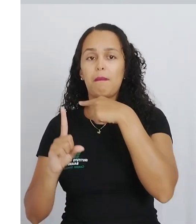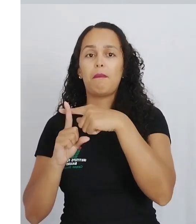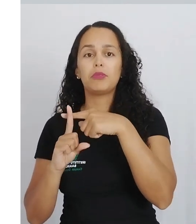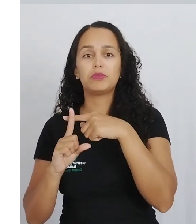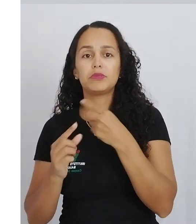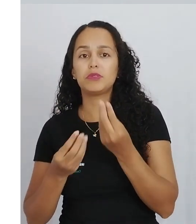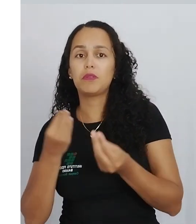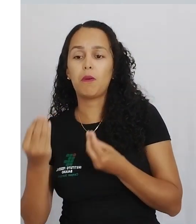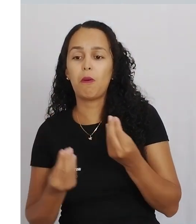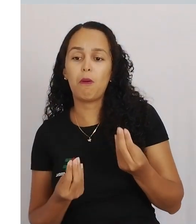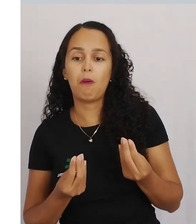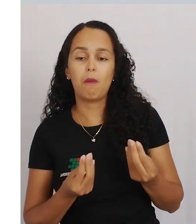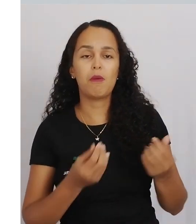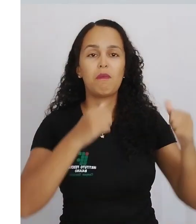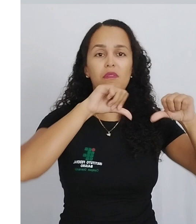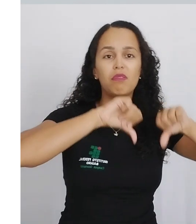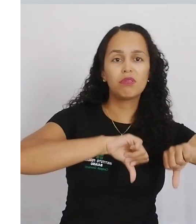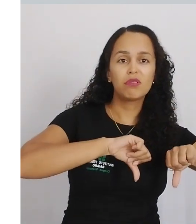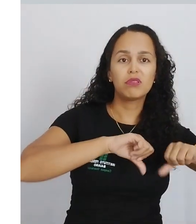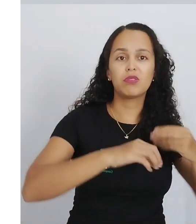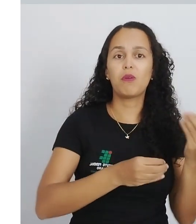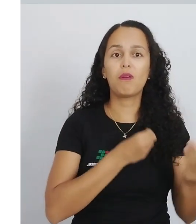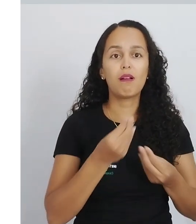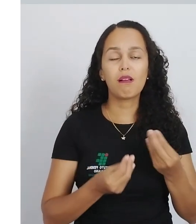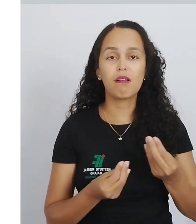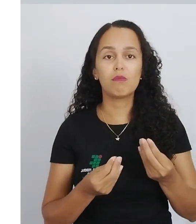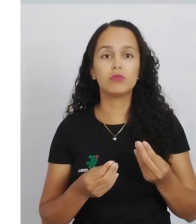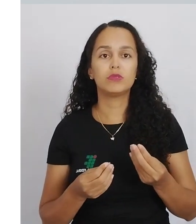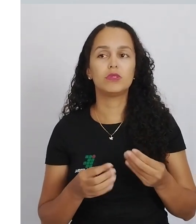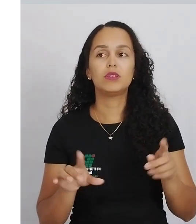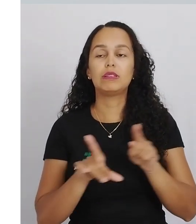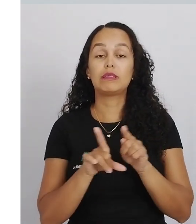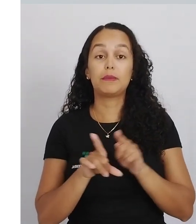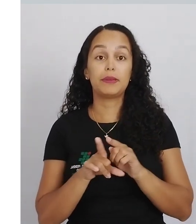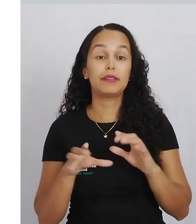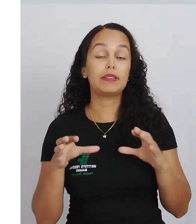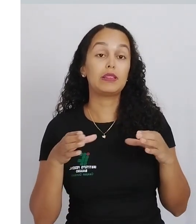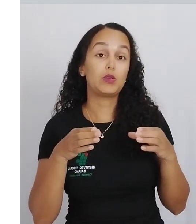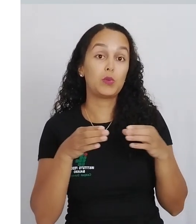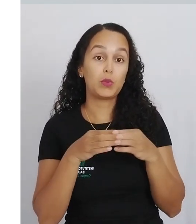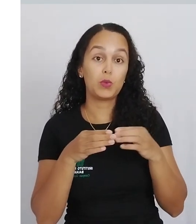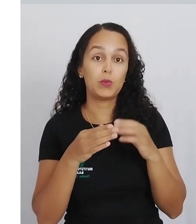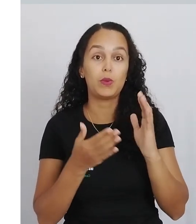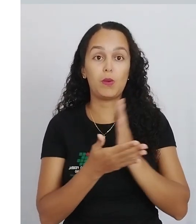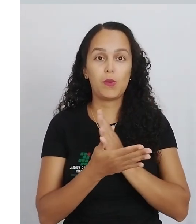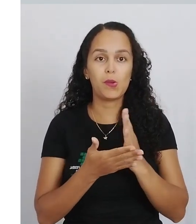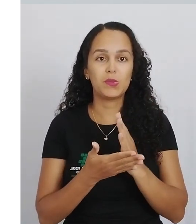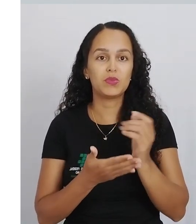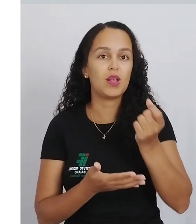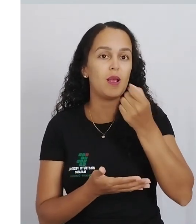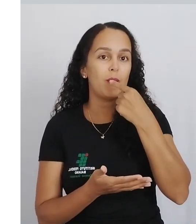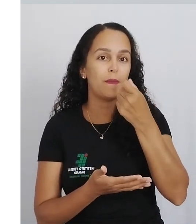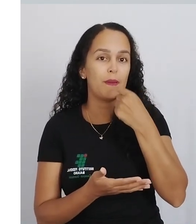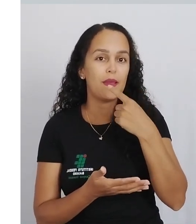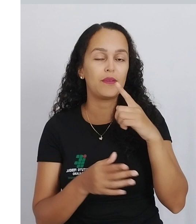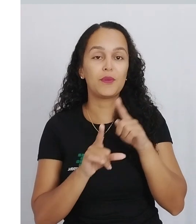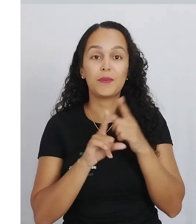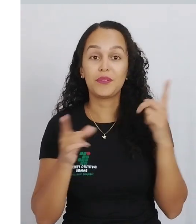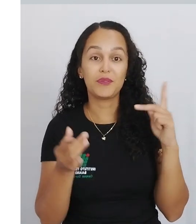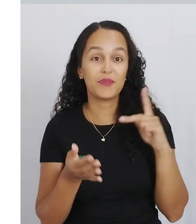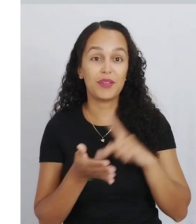tiveram negativa? Peraí, existe um grupo controle, que são as pessoas que tomam placebo, aquelas que, né, não estão sendo